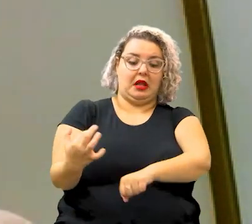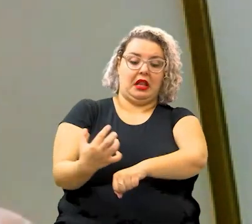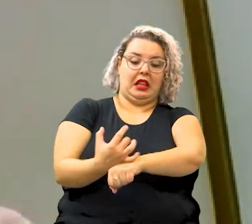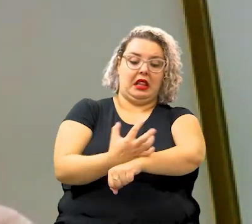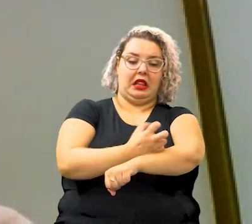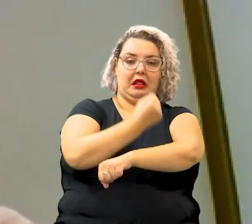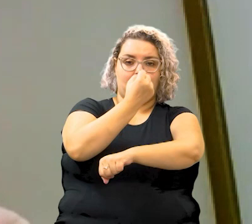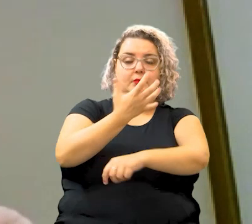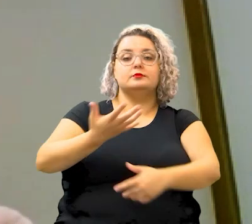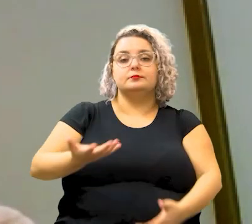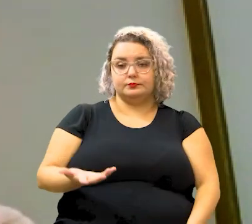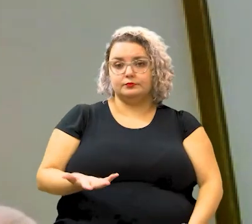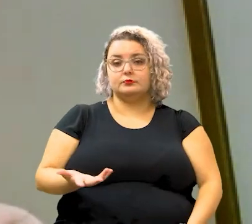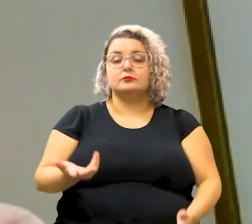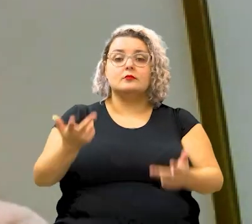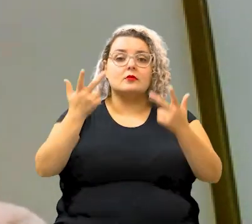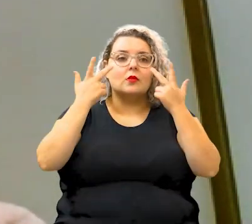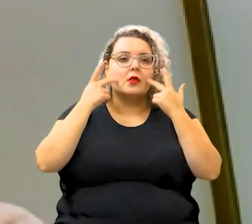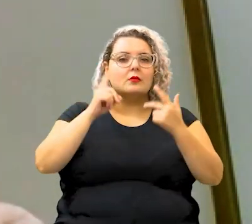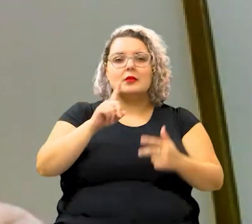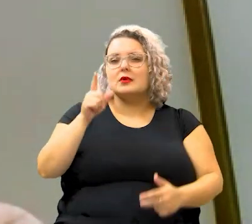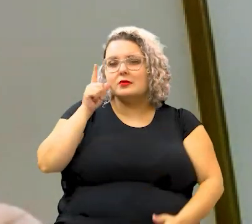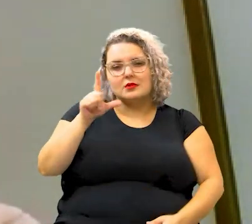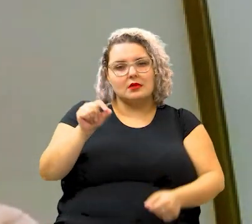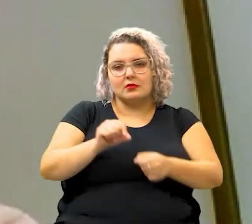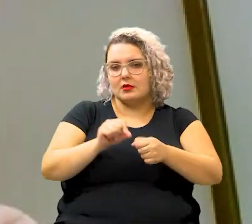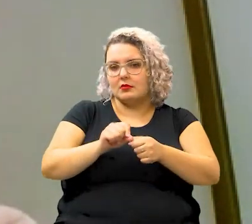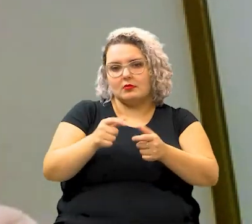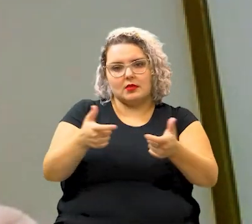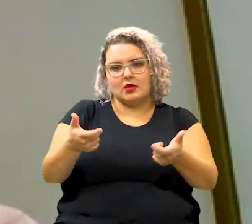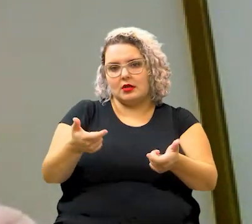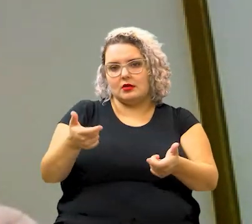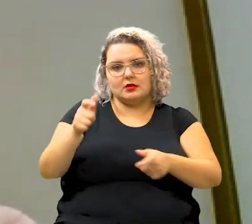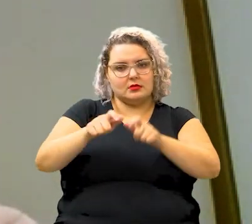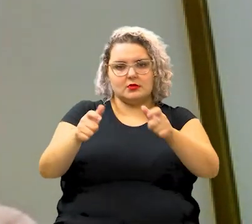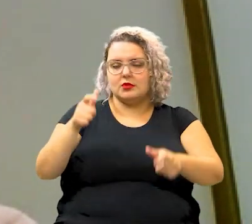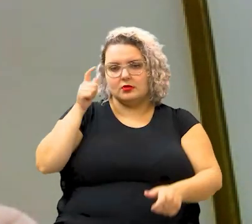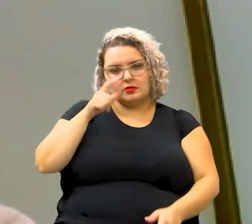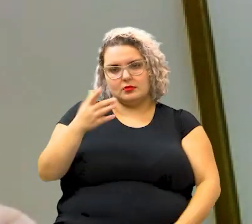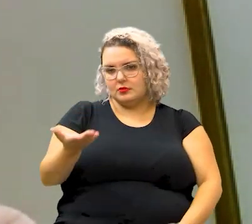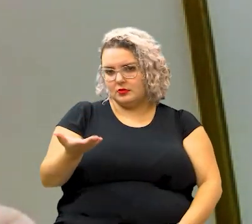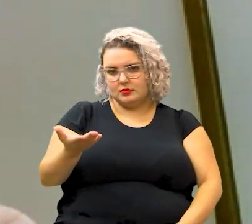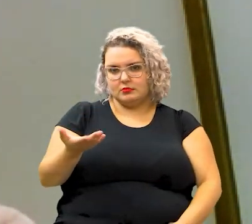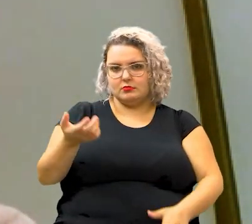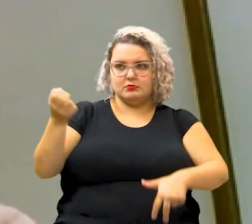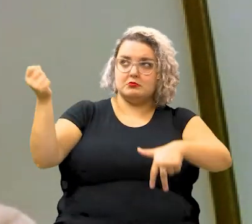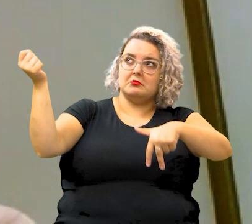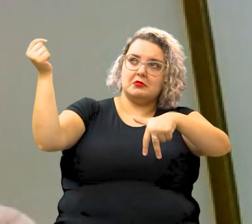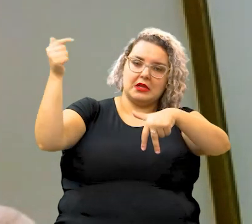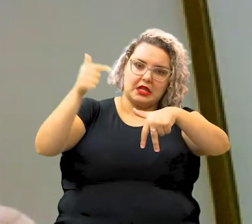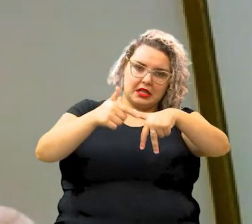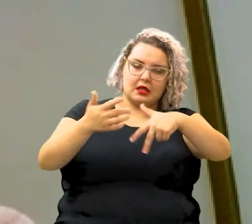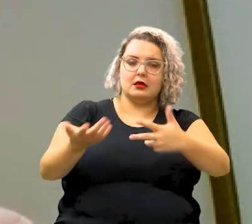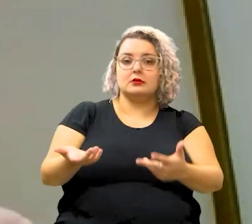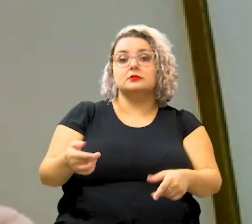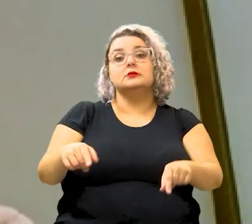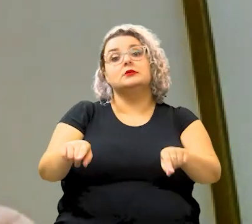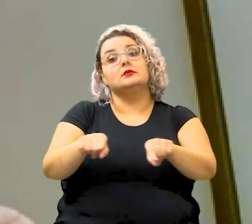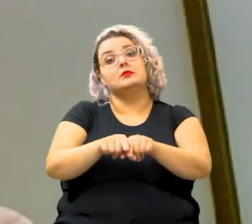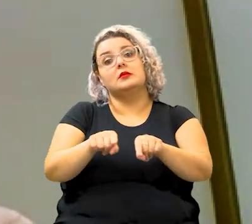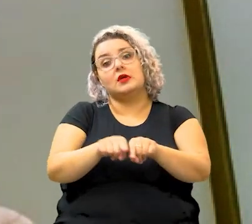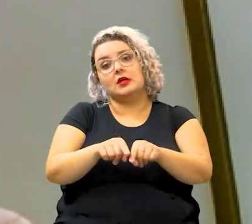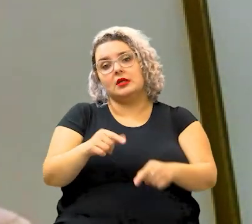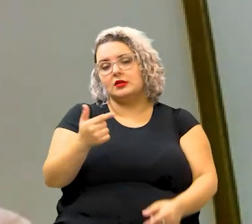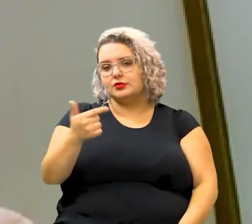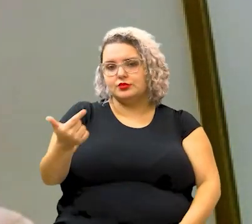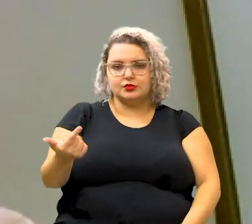uma queimadura aí. Normalmente, a gente não consegue fazer isso. A grande maioria das pessoas não consegue essa exposição solar, né? Então, e também não